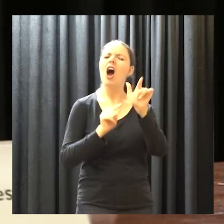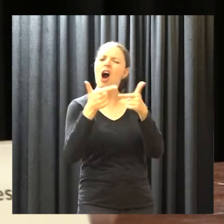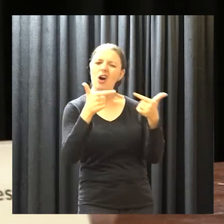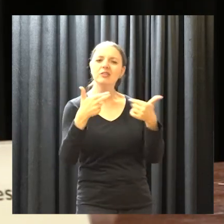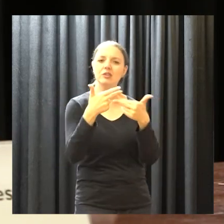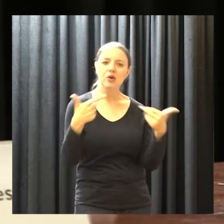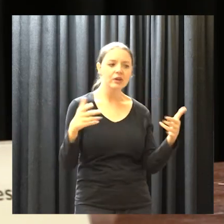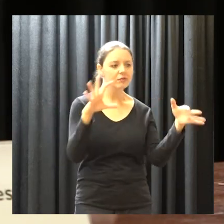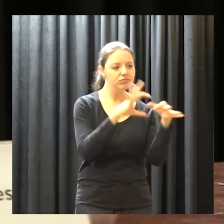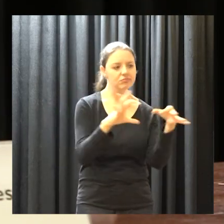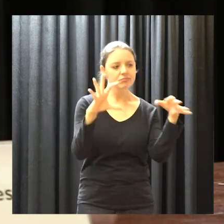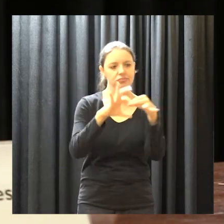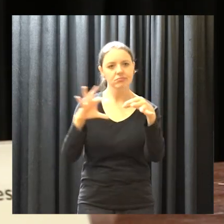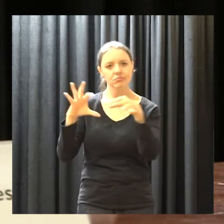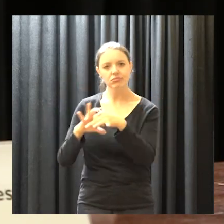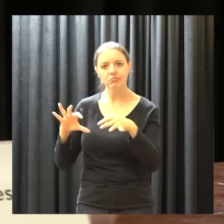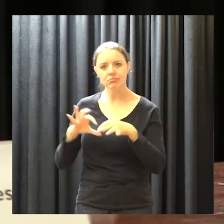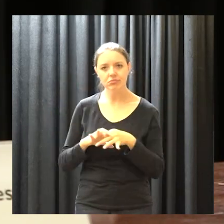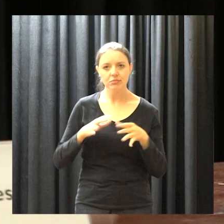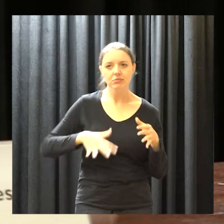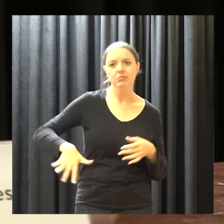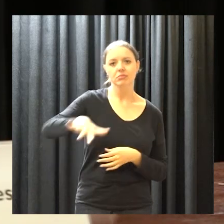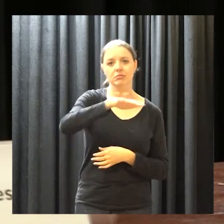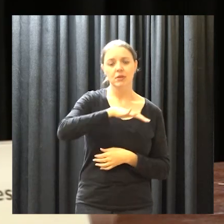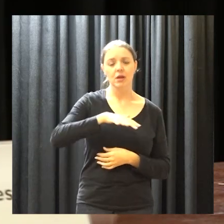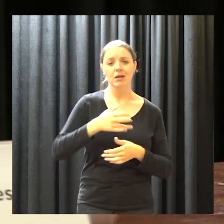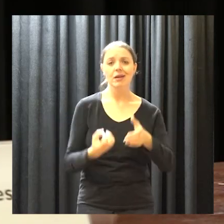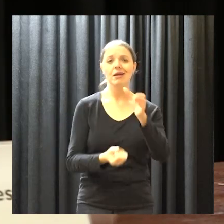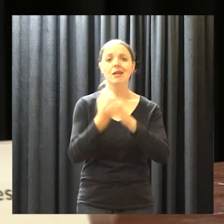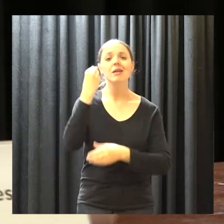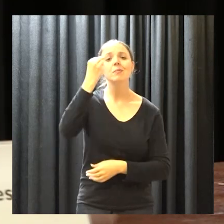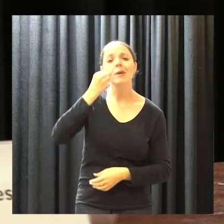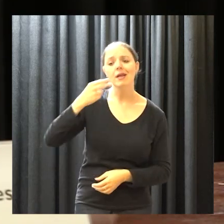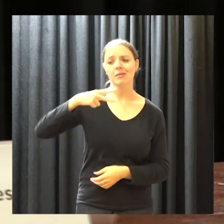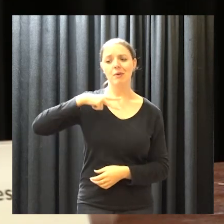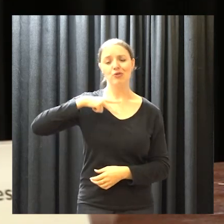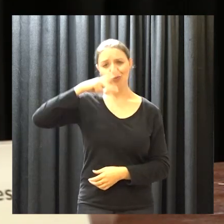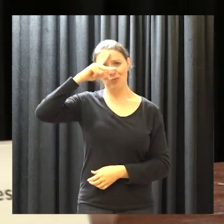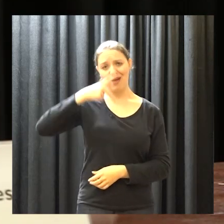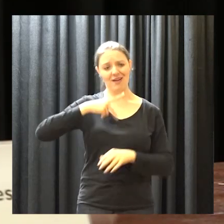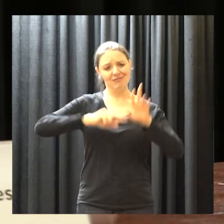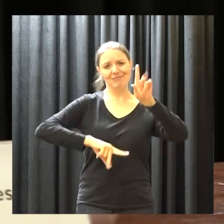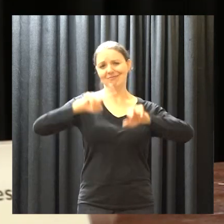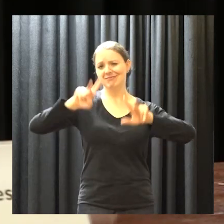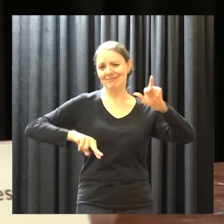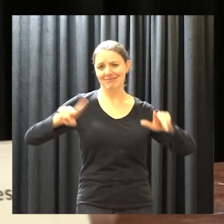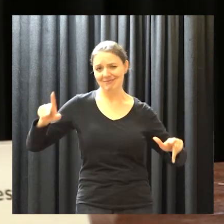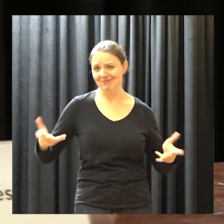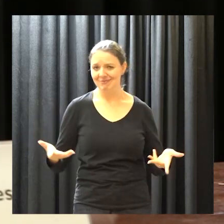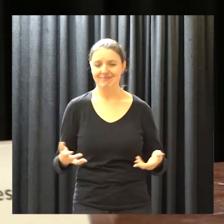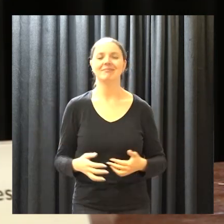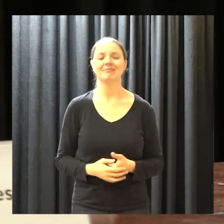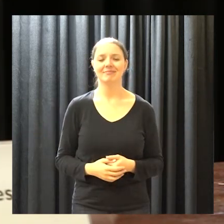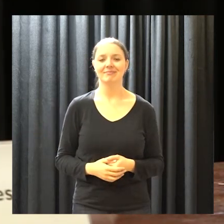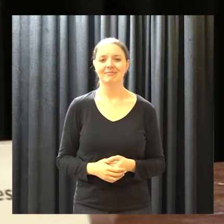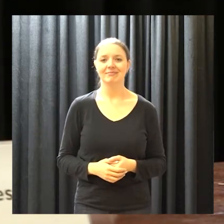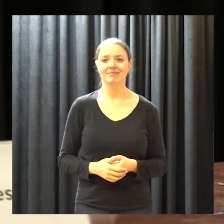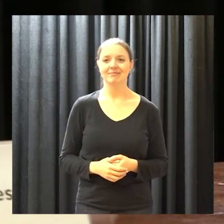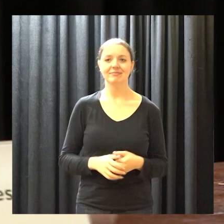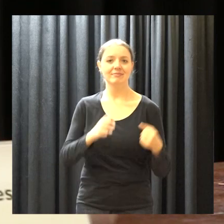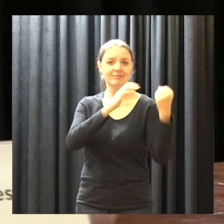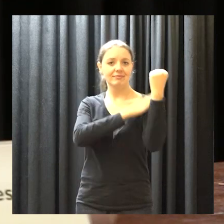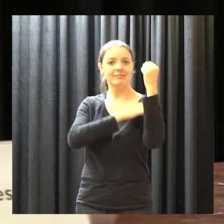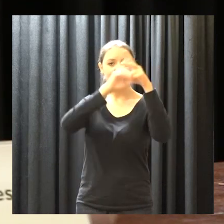sociais, constitui diferentes experiências. Inspiradas pelas teorias feministas, as teóricas